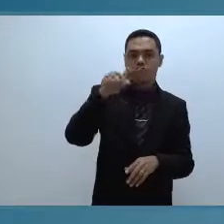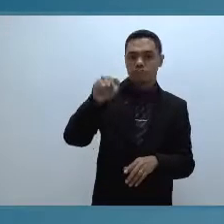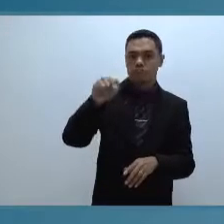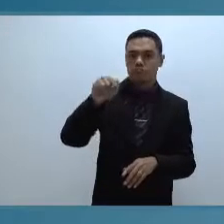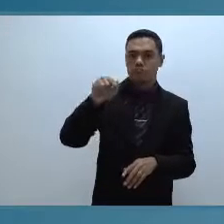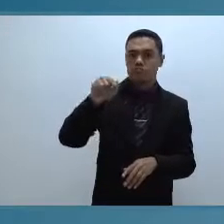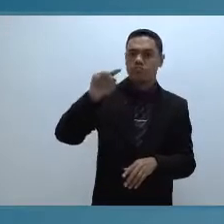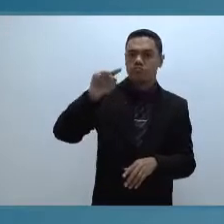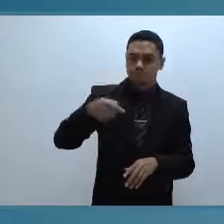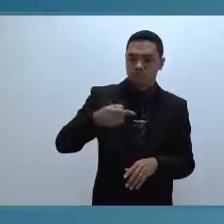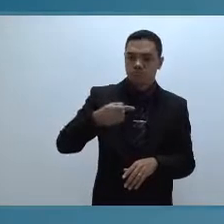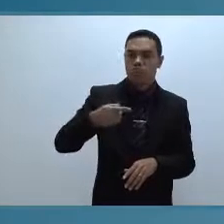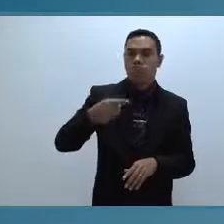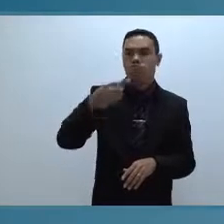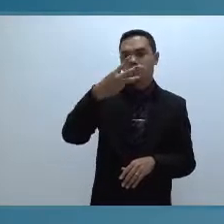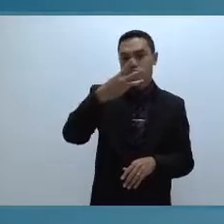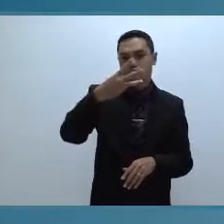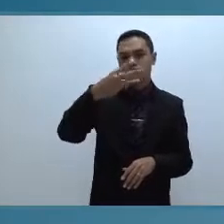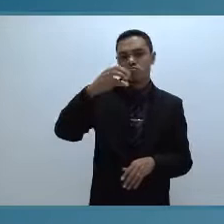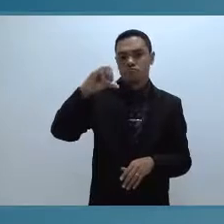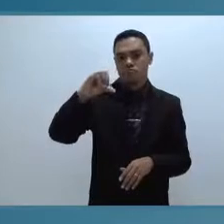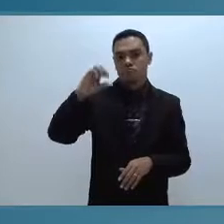37,39%. Meta 1,